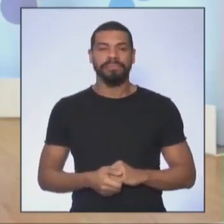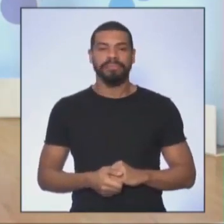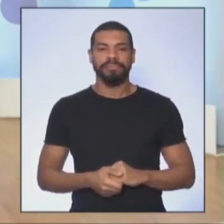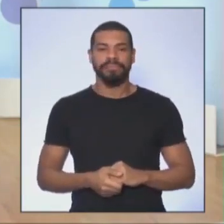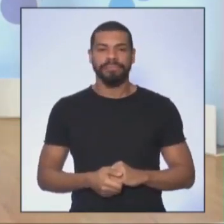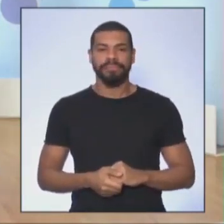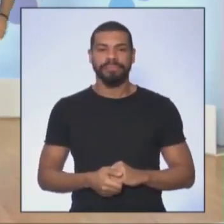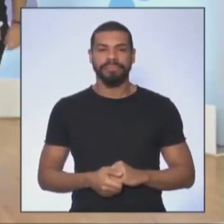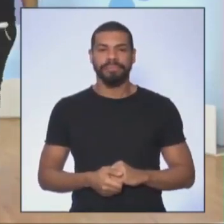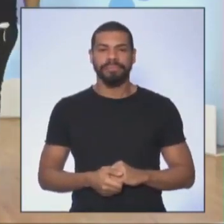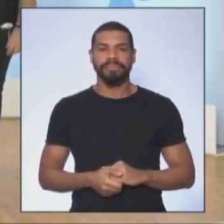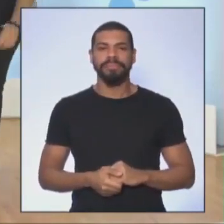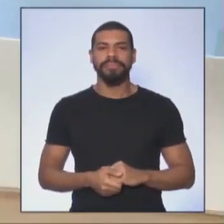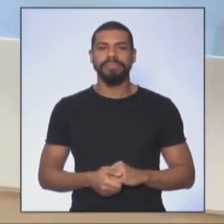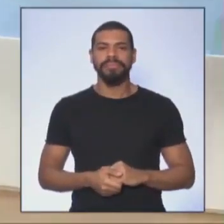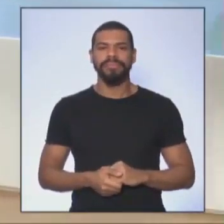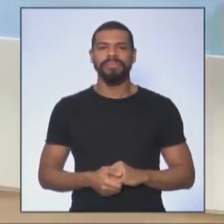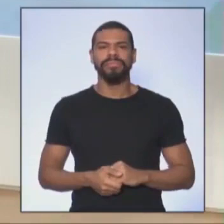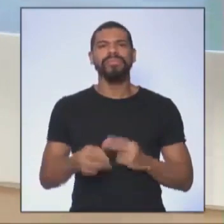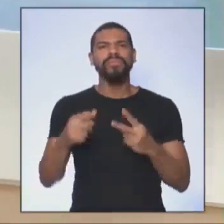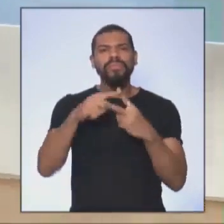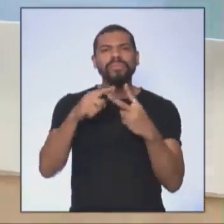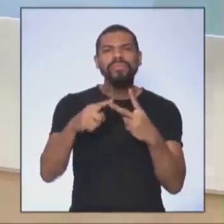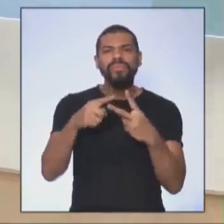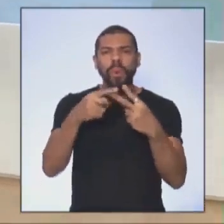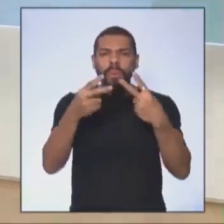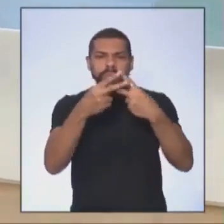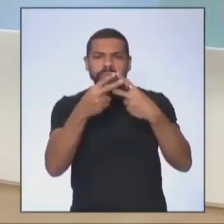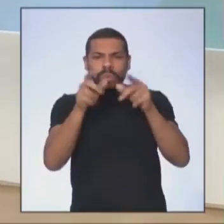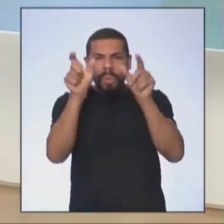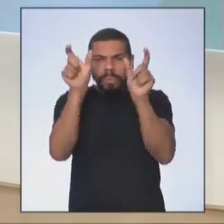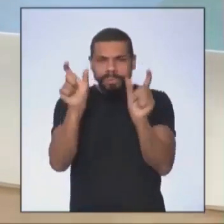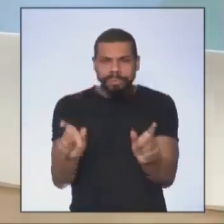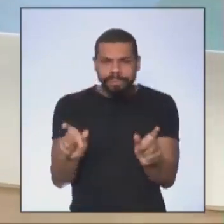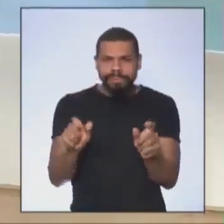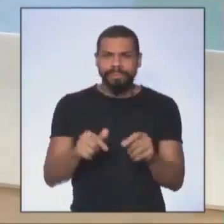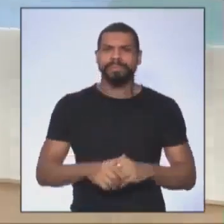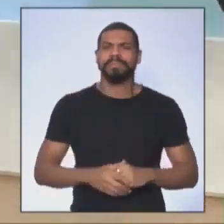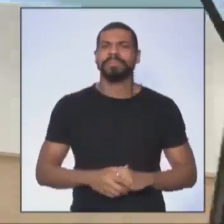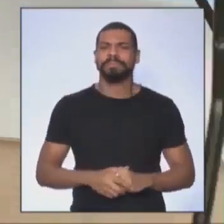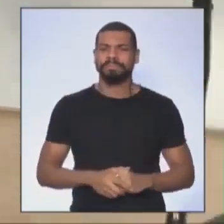Grades. Duas certo? grades. Grades isso. simples. Pá.